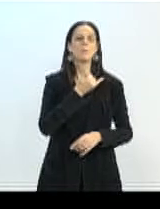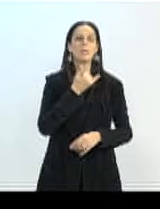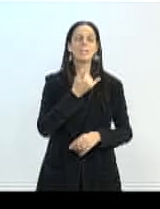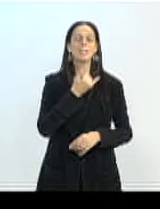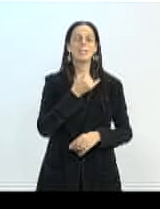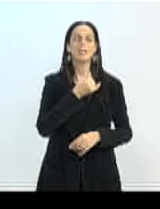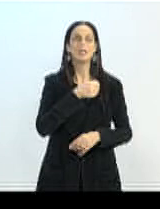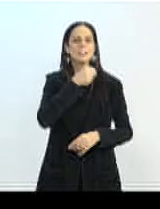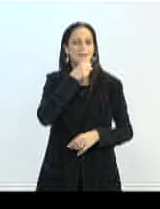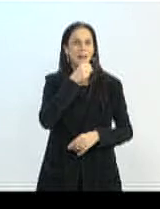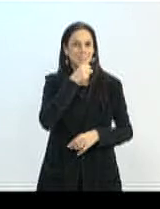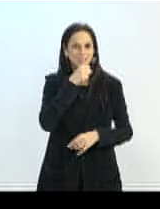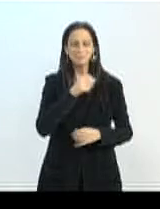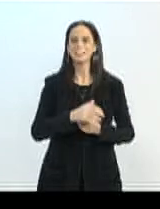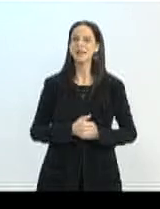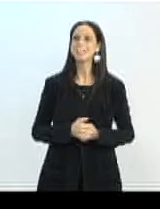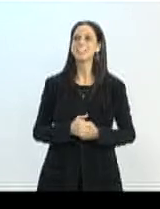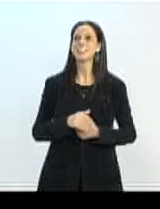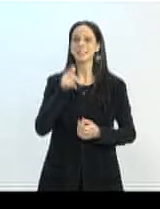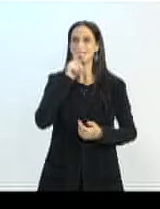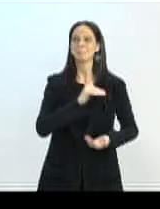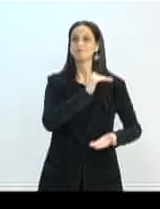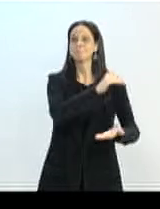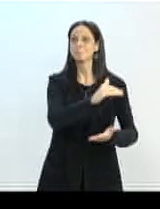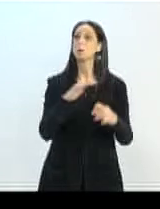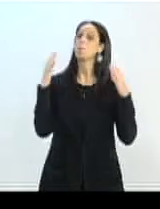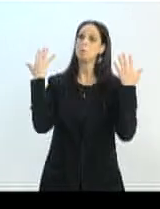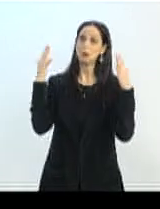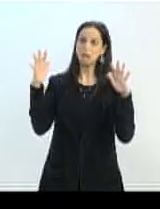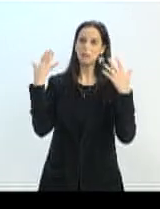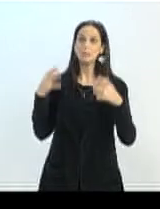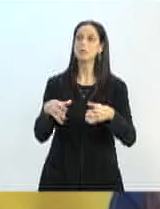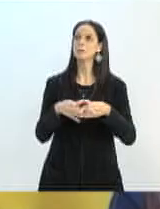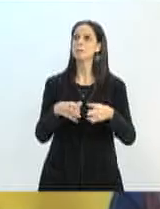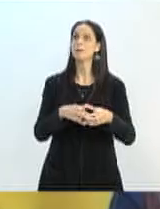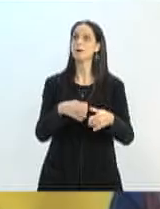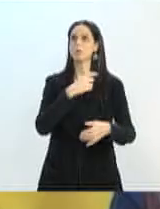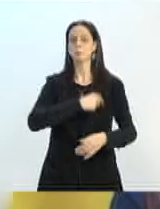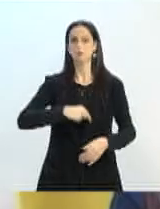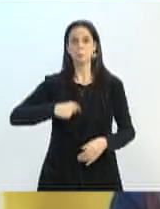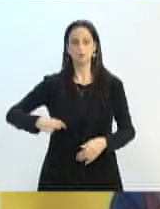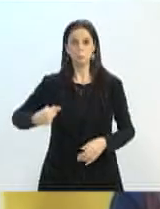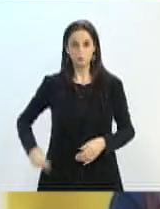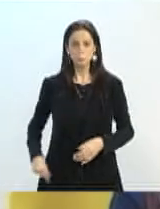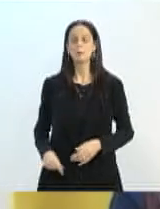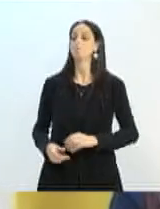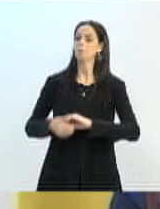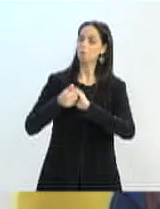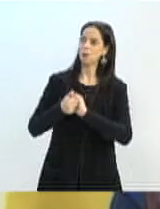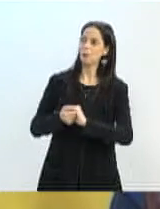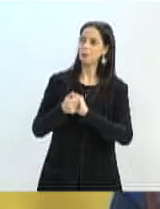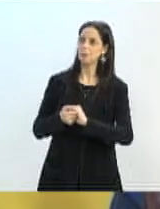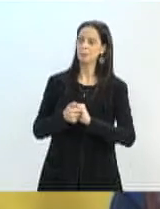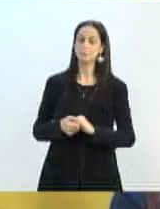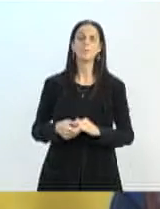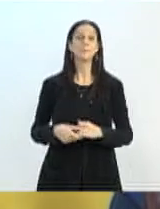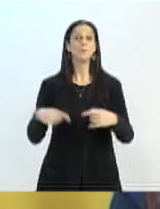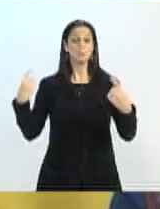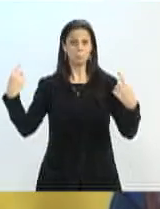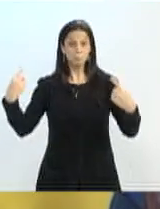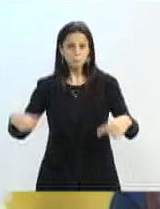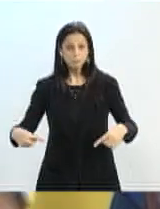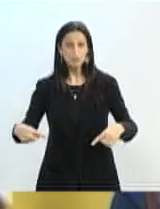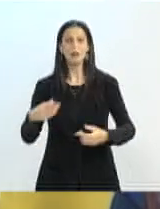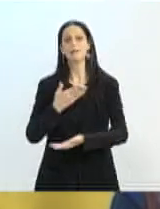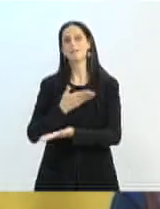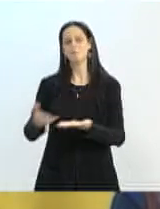uma ação bonita da torcida. Parabéns à torcida organizada do Flamengo. Parabéns à Fla Blumenau. Como eu disse, o resultado em campo não veio, mas o